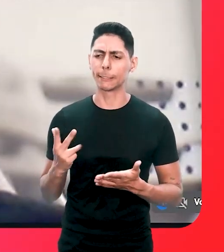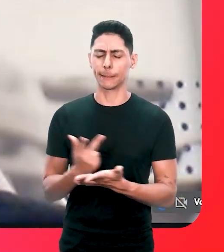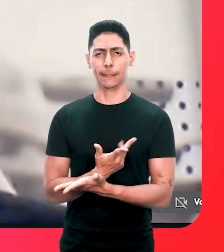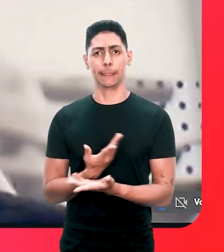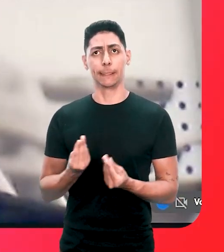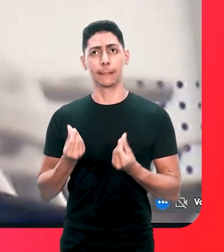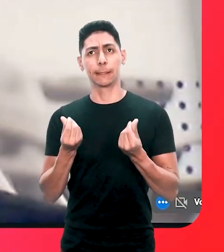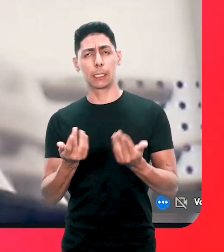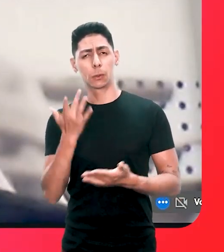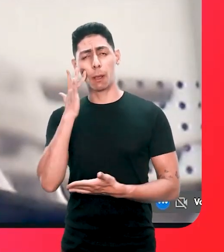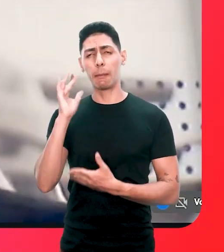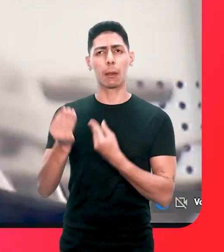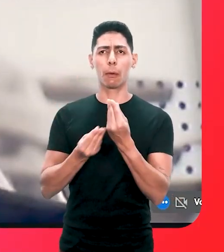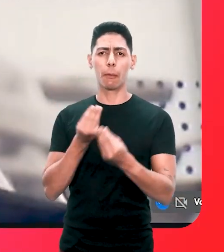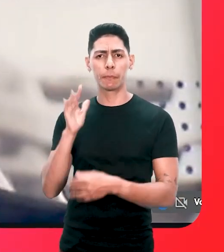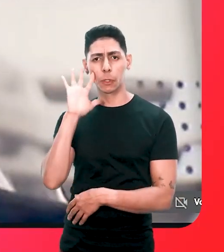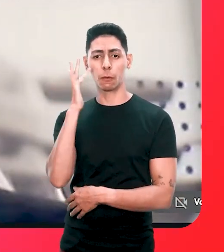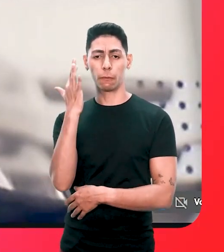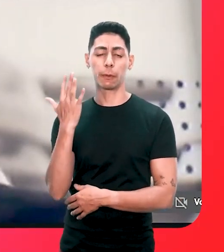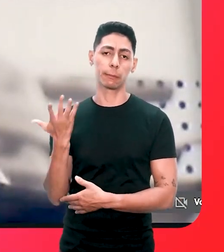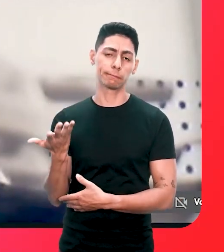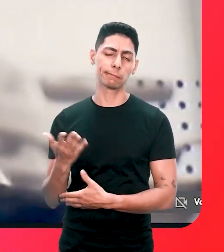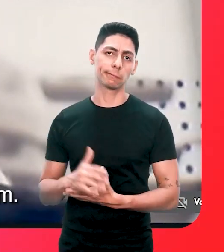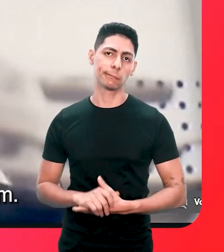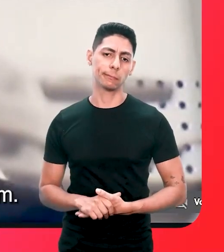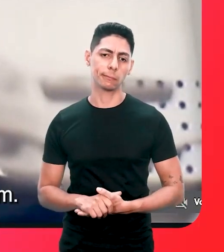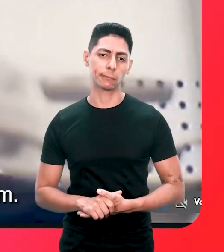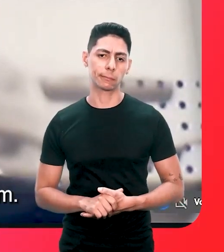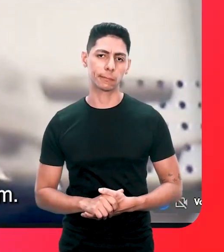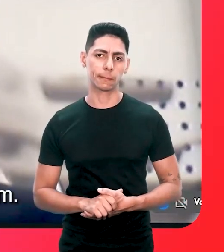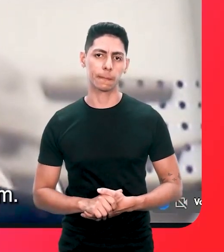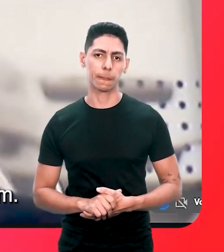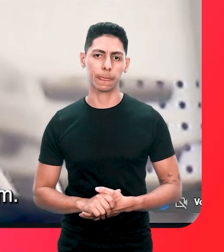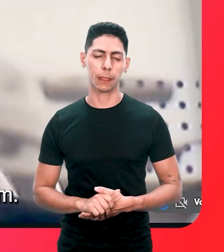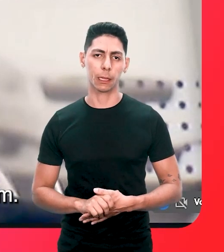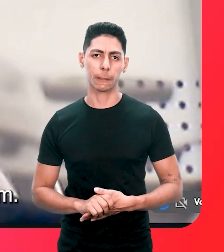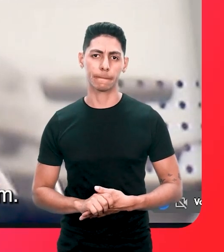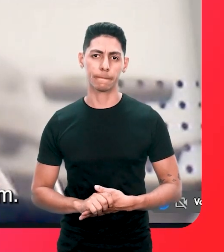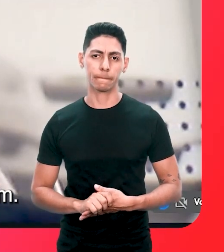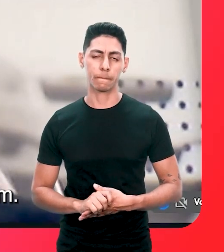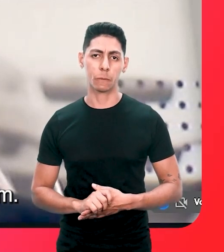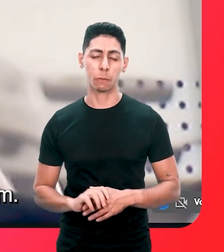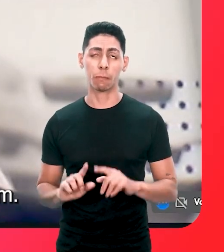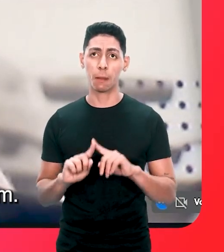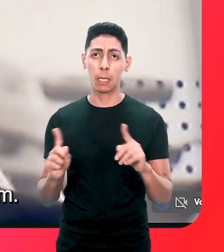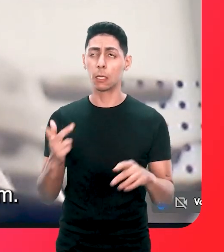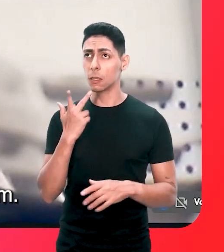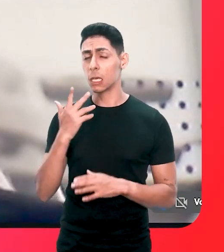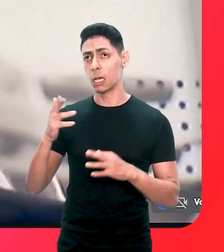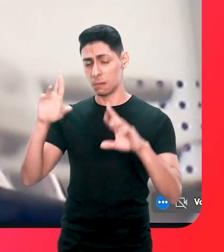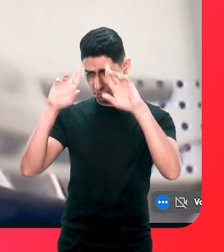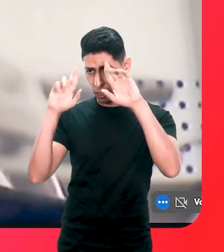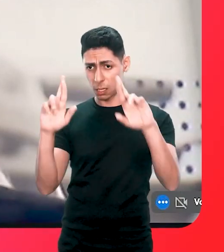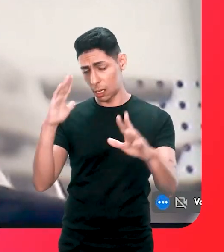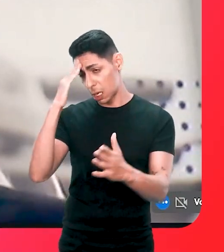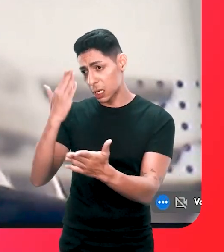algo maior, sabe? Eu não vou falar para respeitar as crenças de todo mundo, assim,